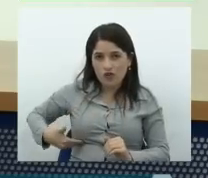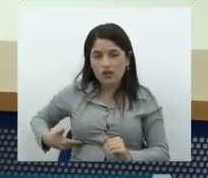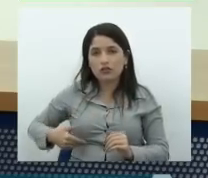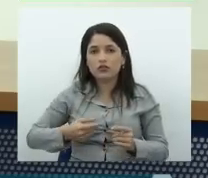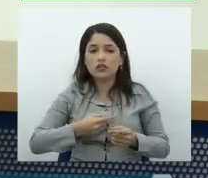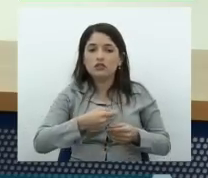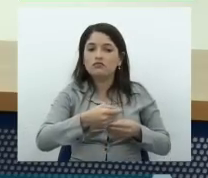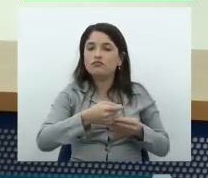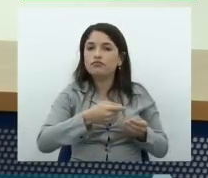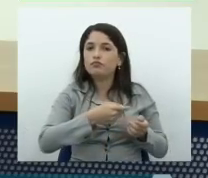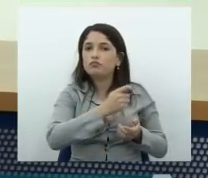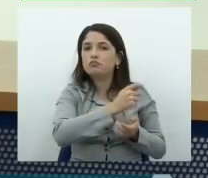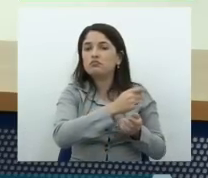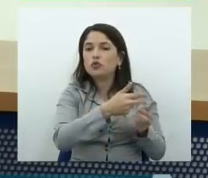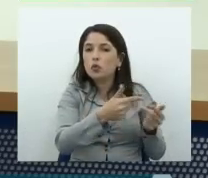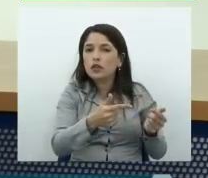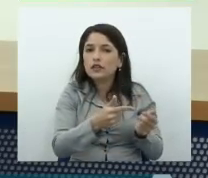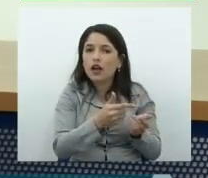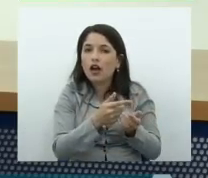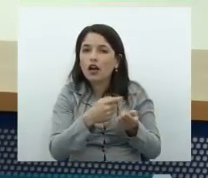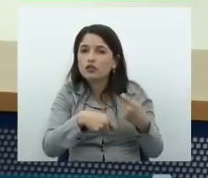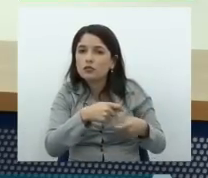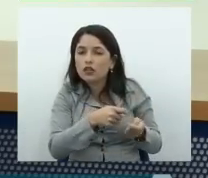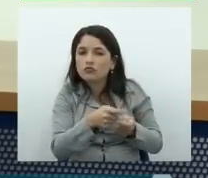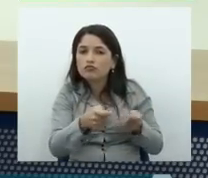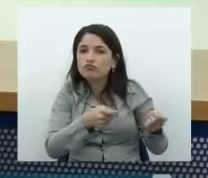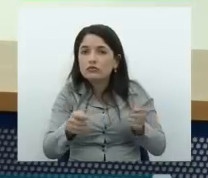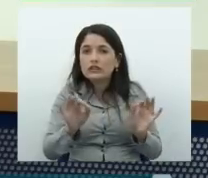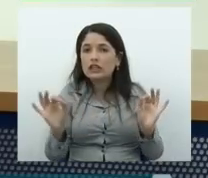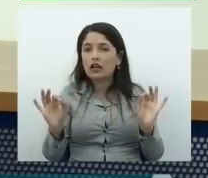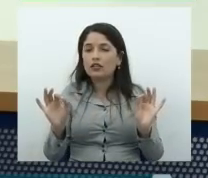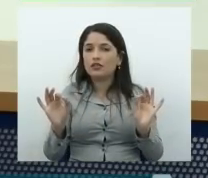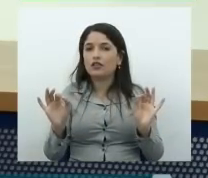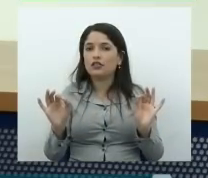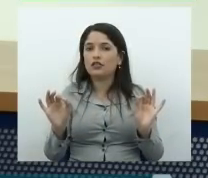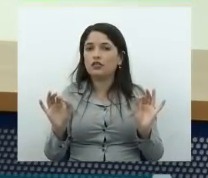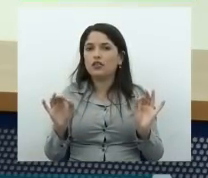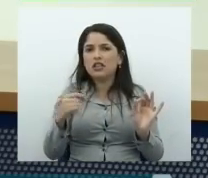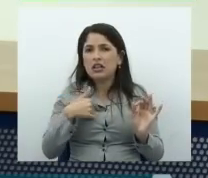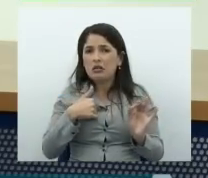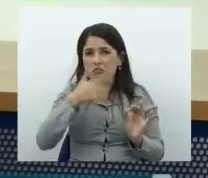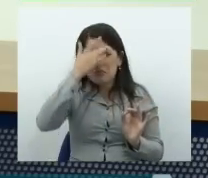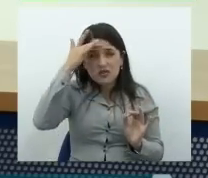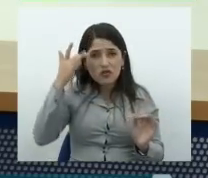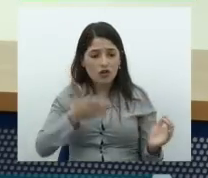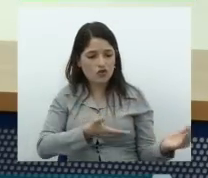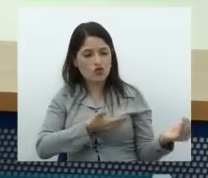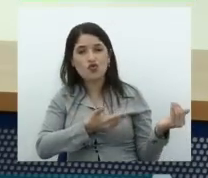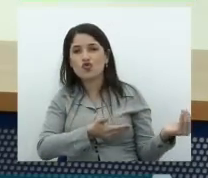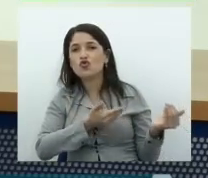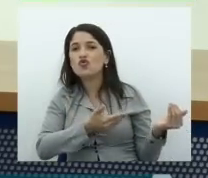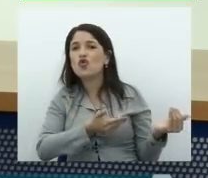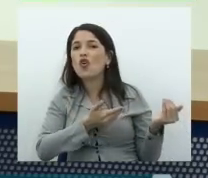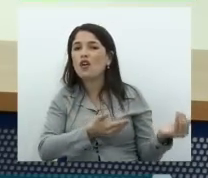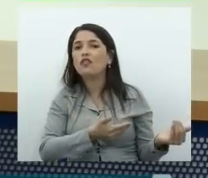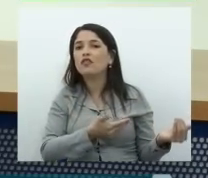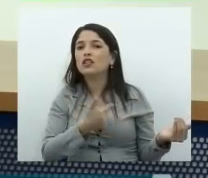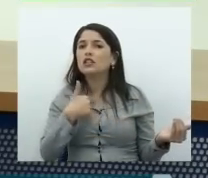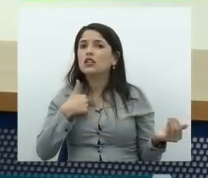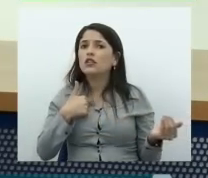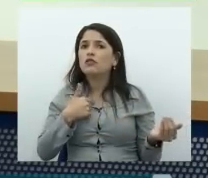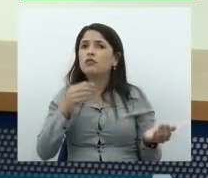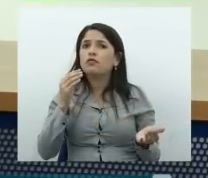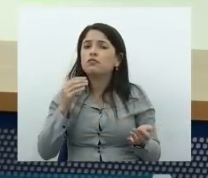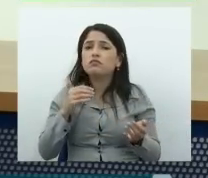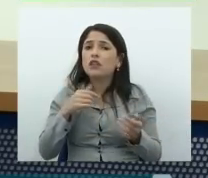nossos jovens não têm sequer condições de ter um emprego na nossa cidade, porque não tem um incentivo, não tem uma ligação.